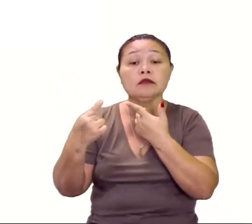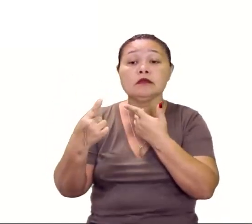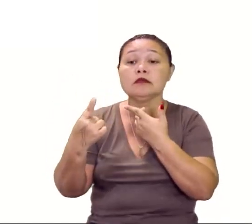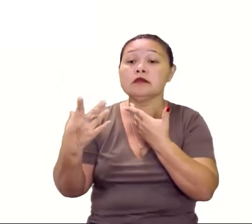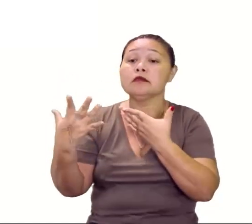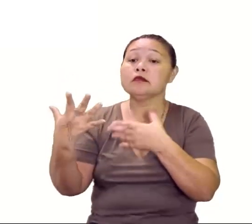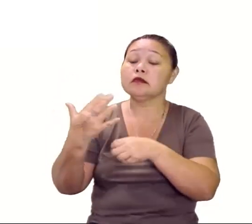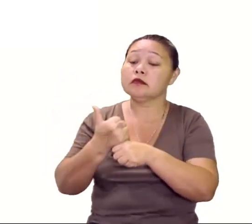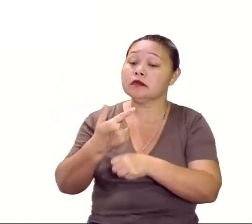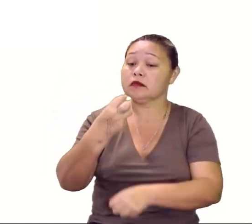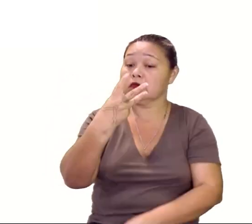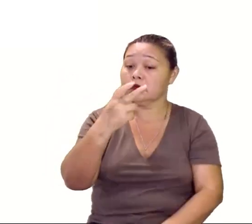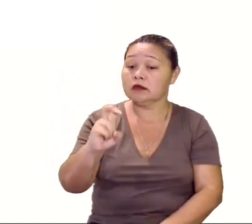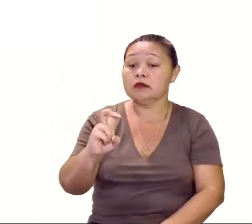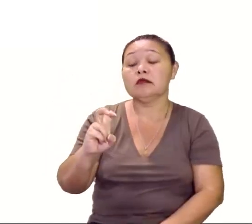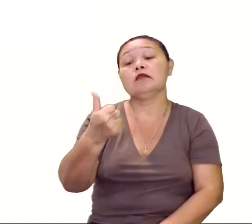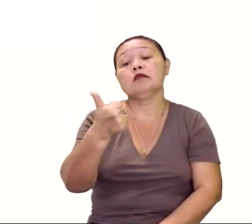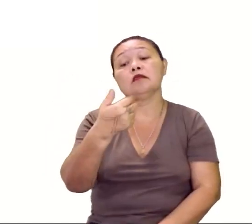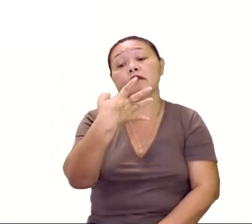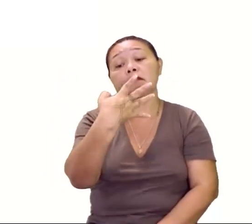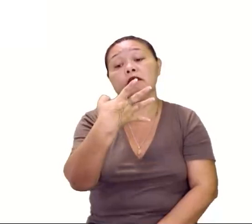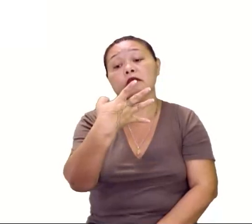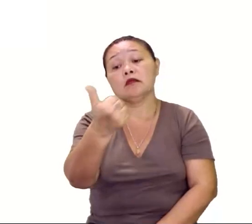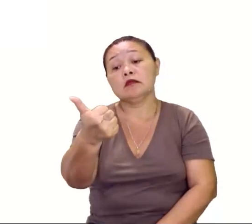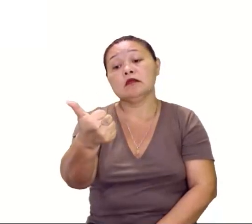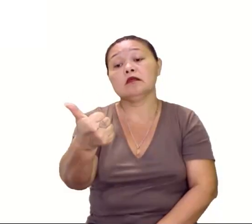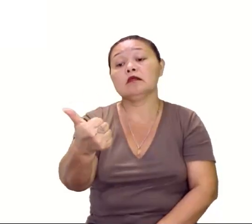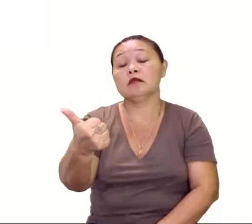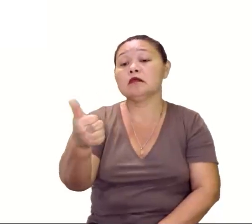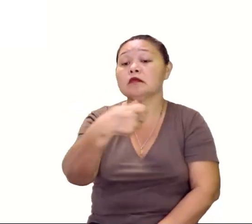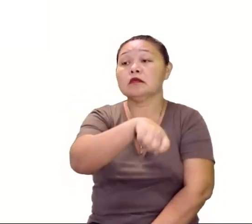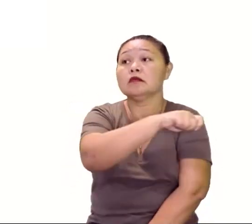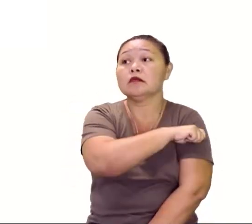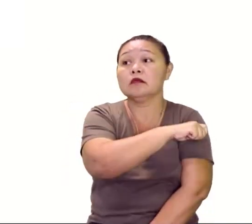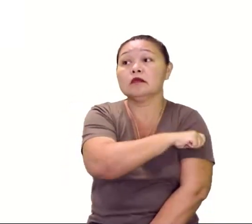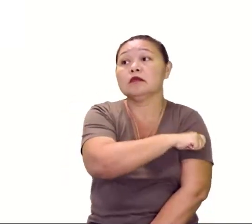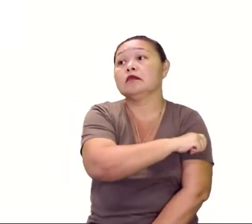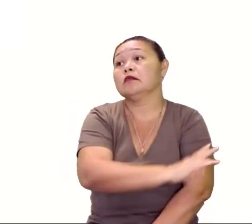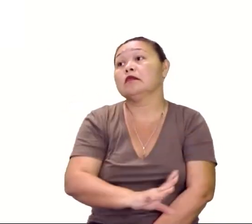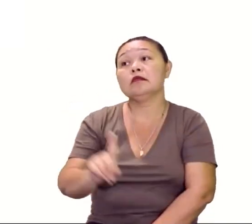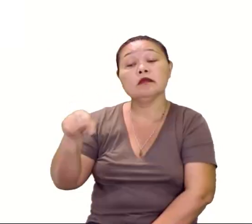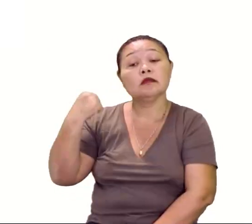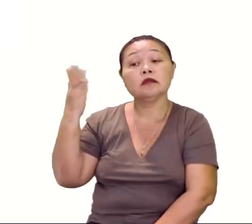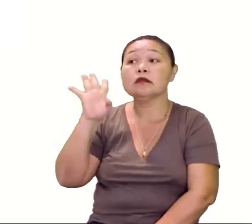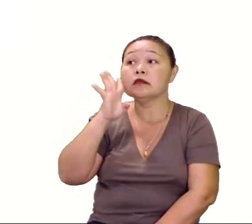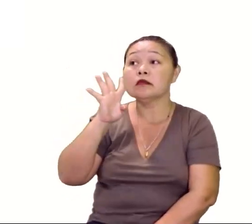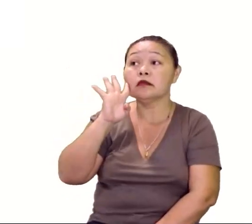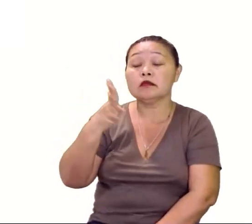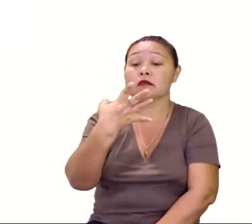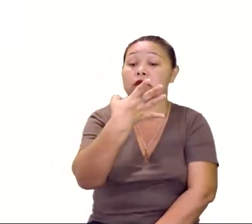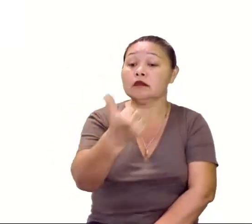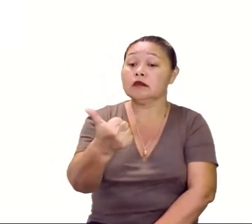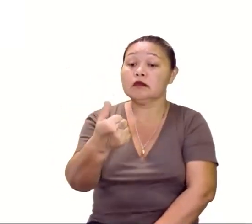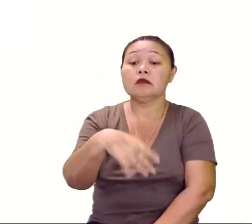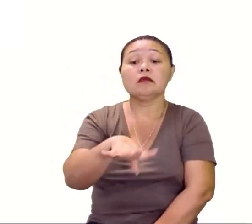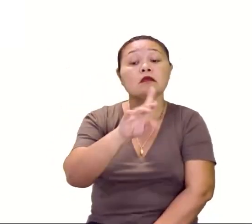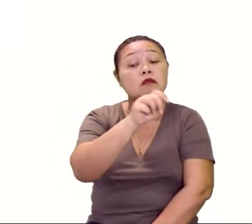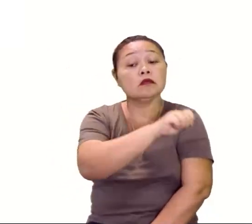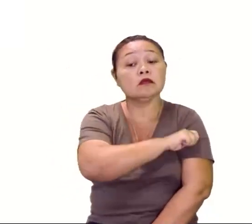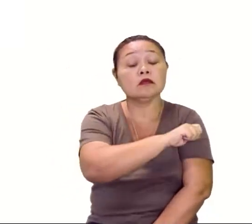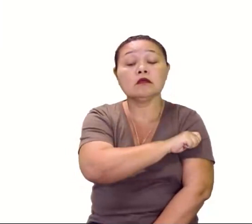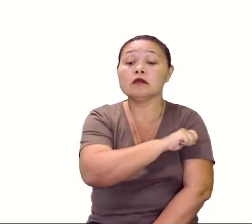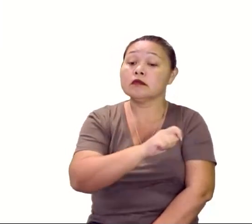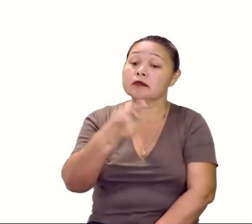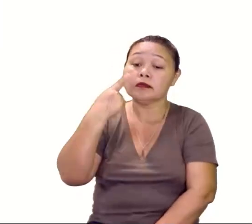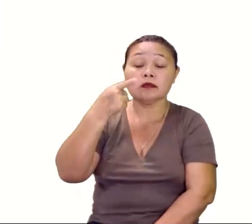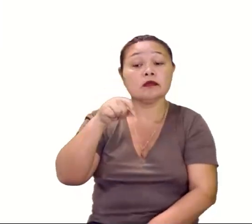25 com 10, 35 com 6, 41 alunos, né? Olha que legal. Então, 41 alunos